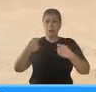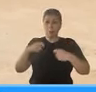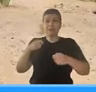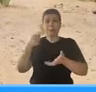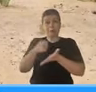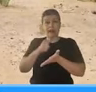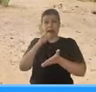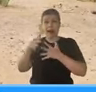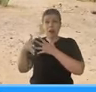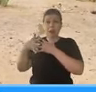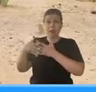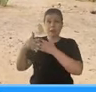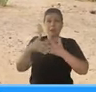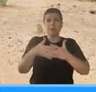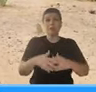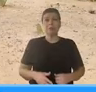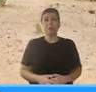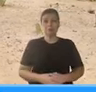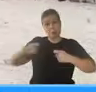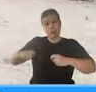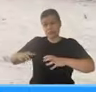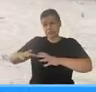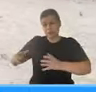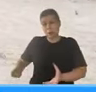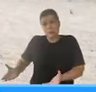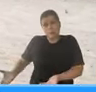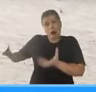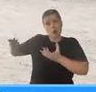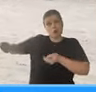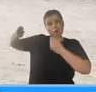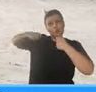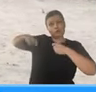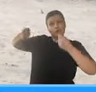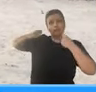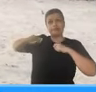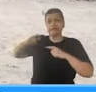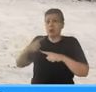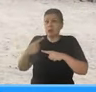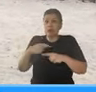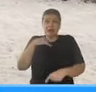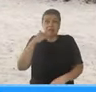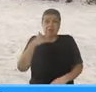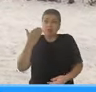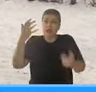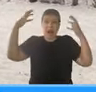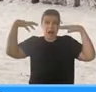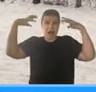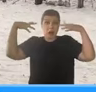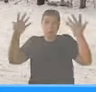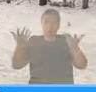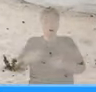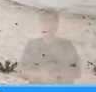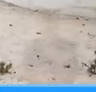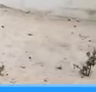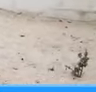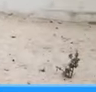barragem, a gente tem que pagar carro-pipa. Eu mesmo tomo banho de balde, porque não tem água para botar